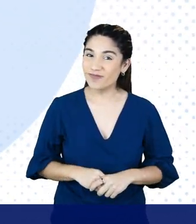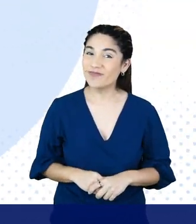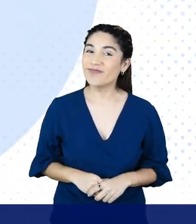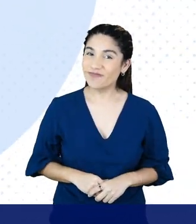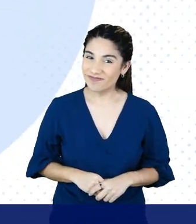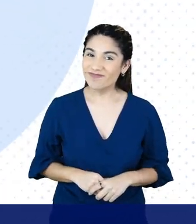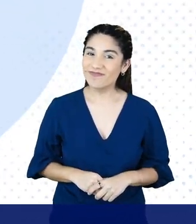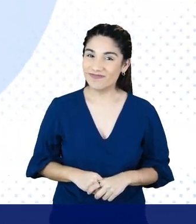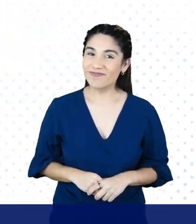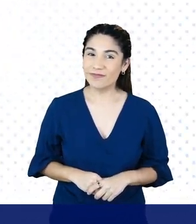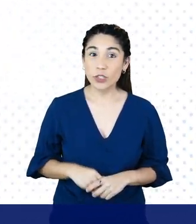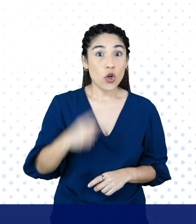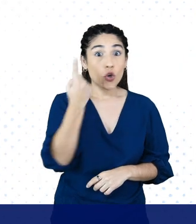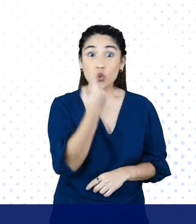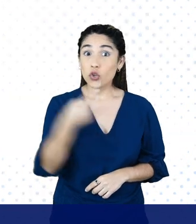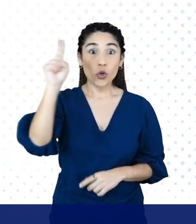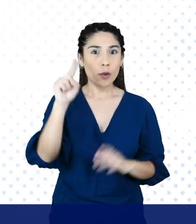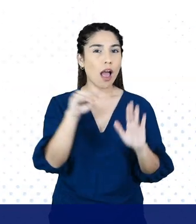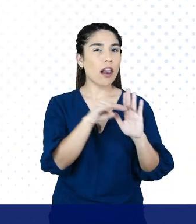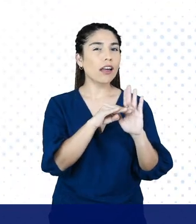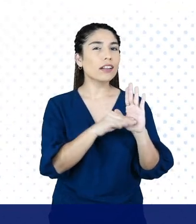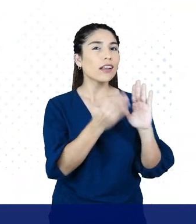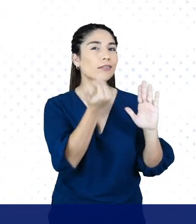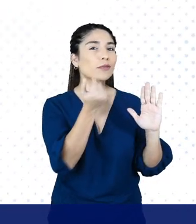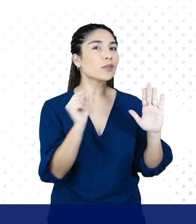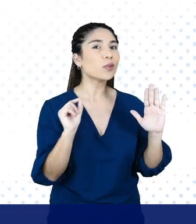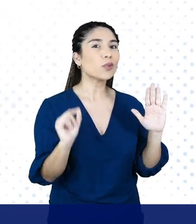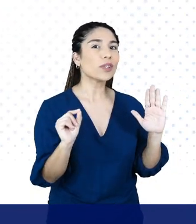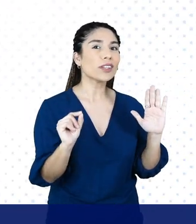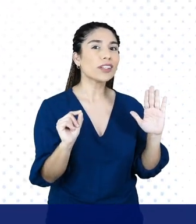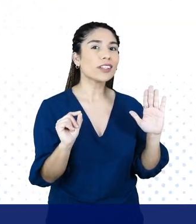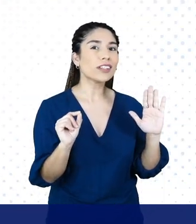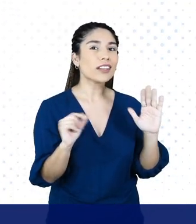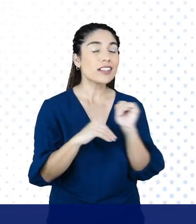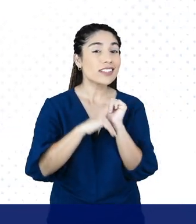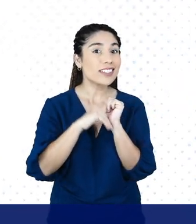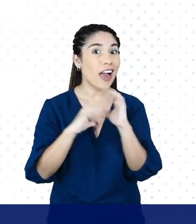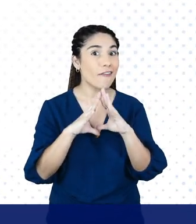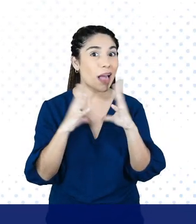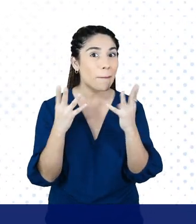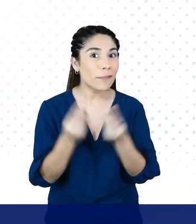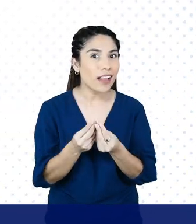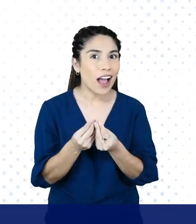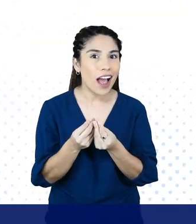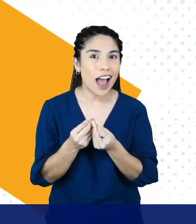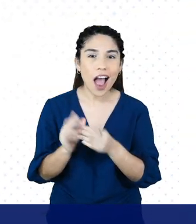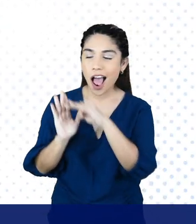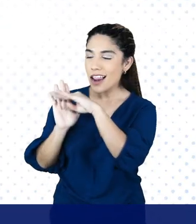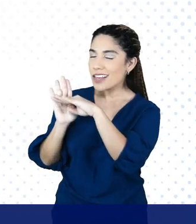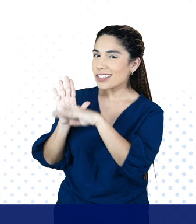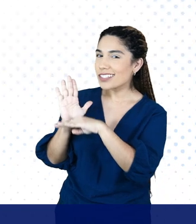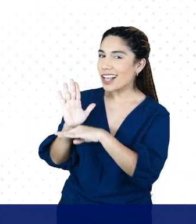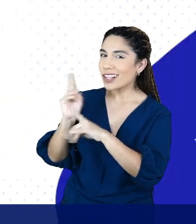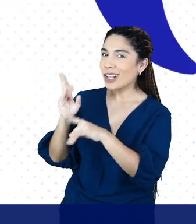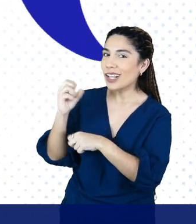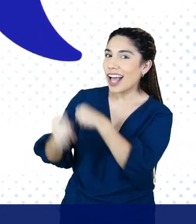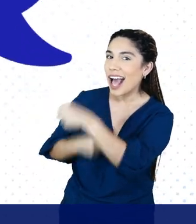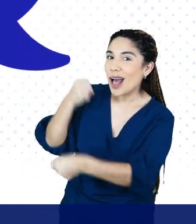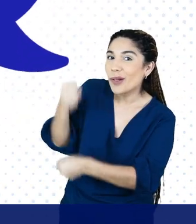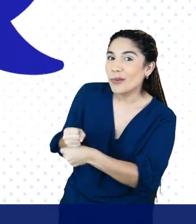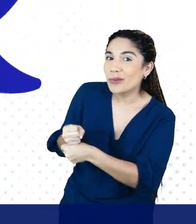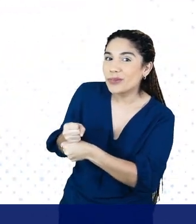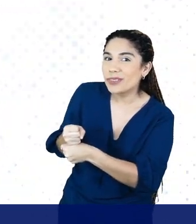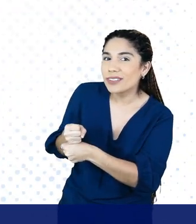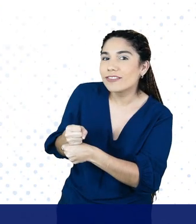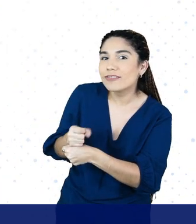o último ingrediente é um verdadeiro segredo de família nas receitas de fim de ano. Quando todo mundo se reúne, uma